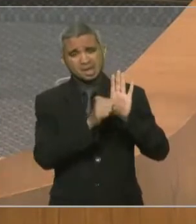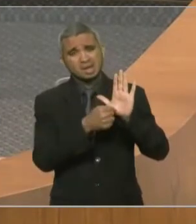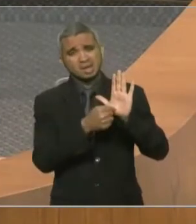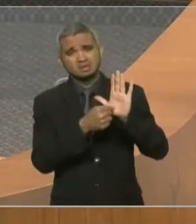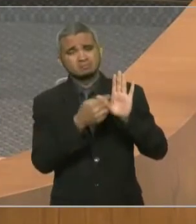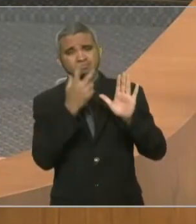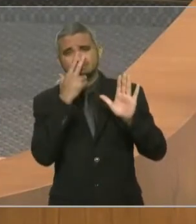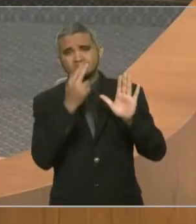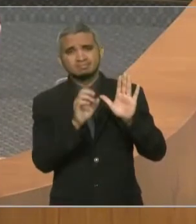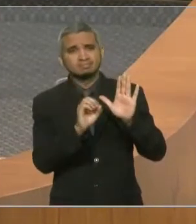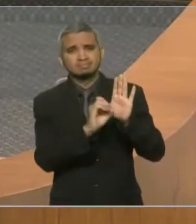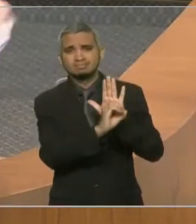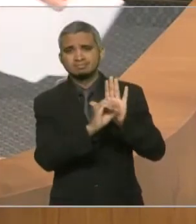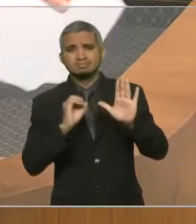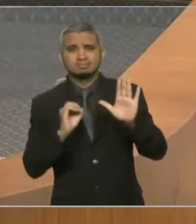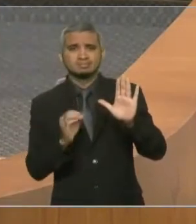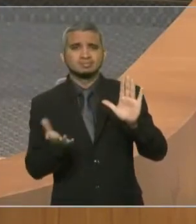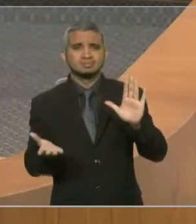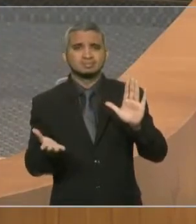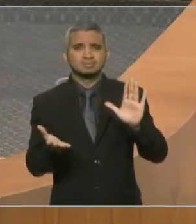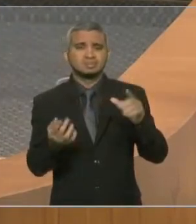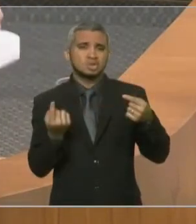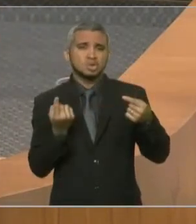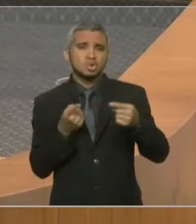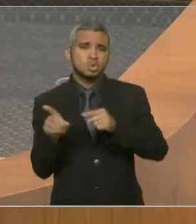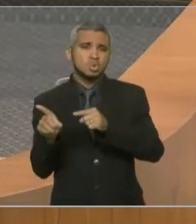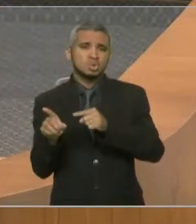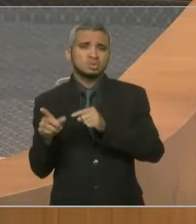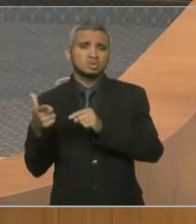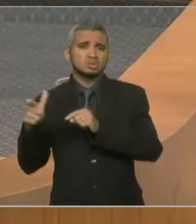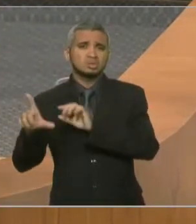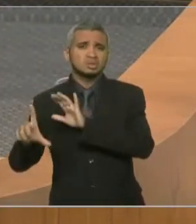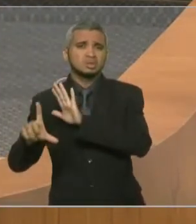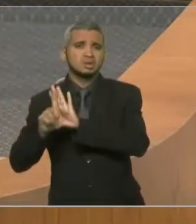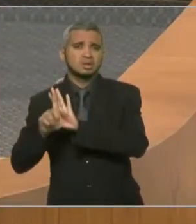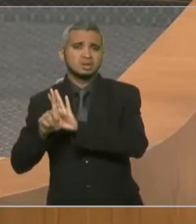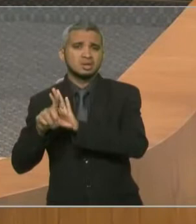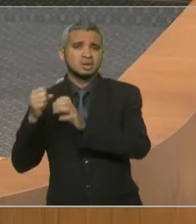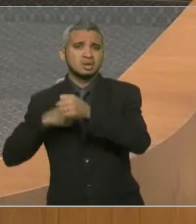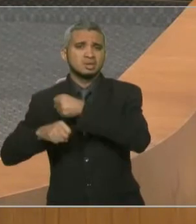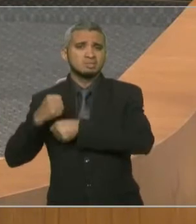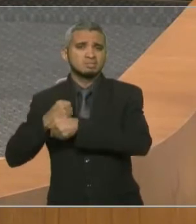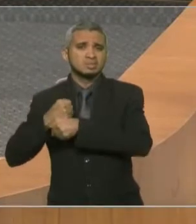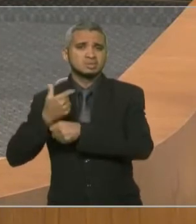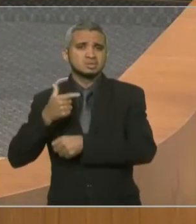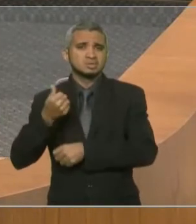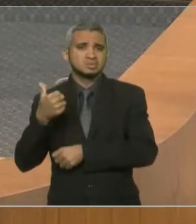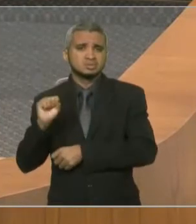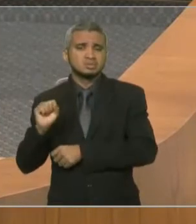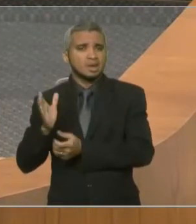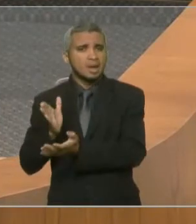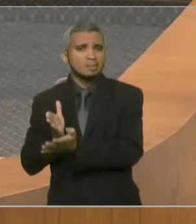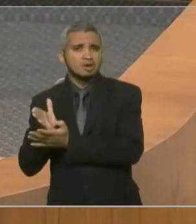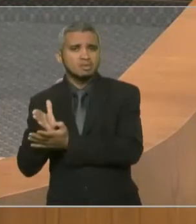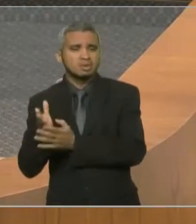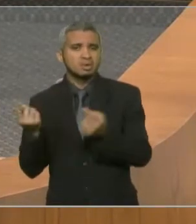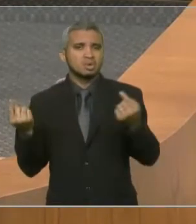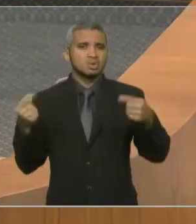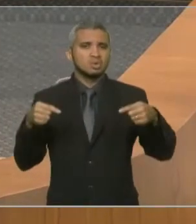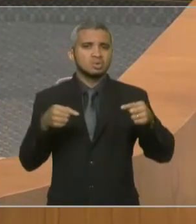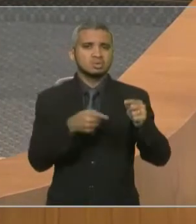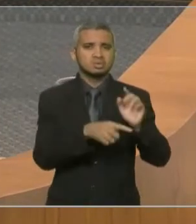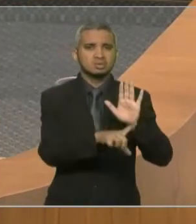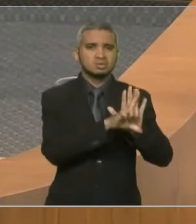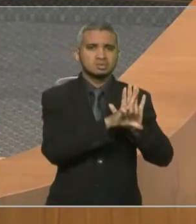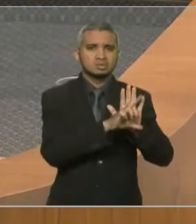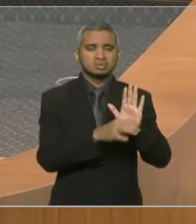e que se contradiz com uma outra lei estadual que acabamos de aprovar nesta casa no ano passado. É uma lei que precisa